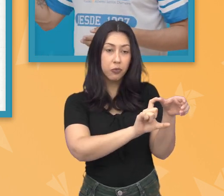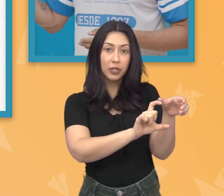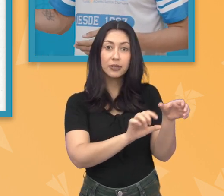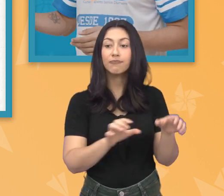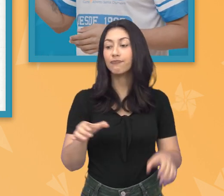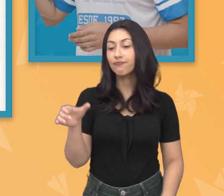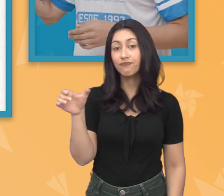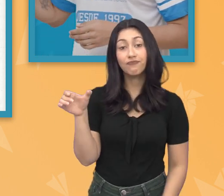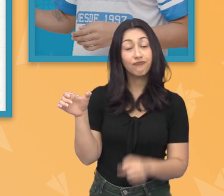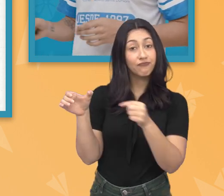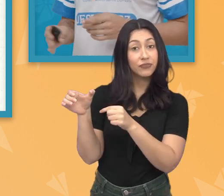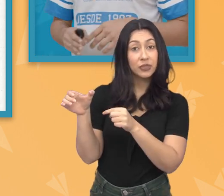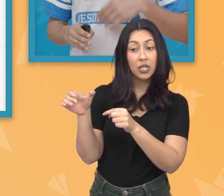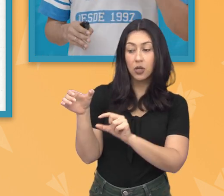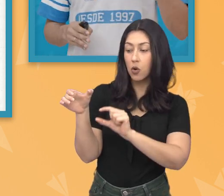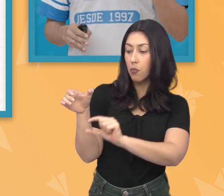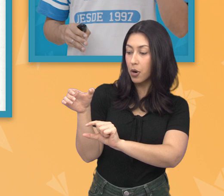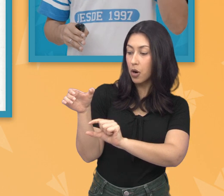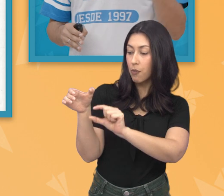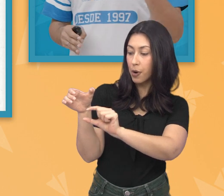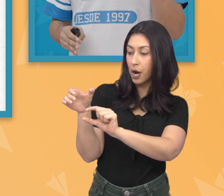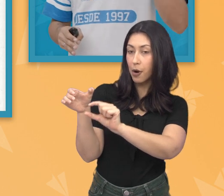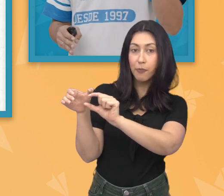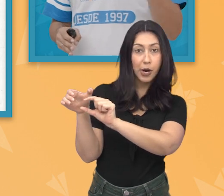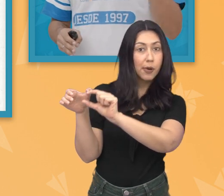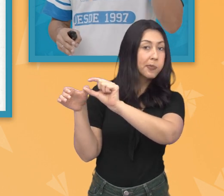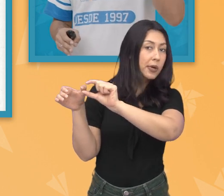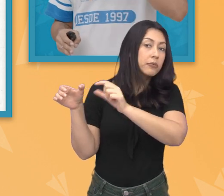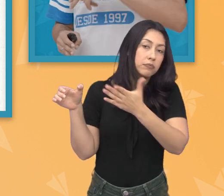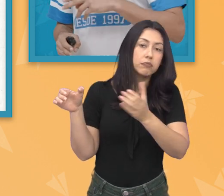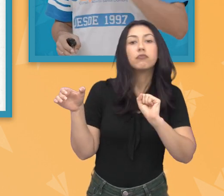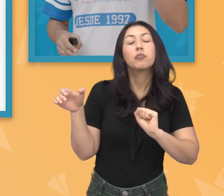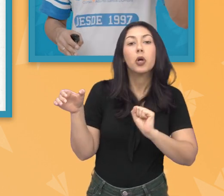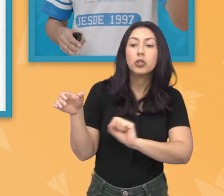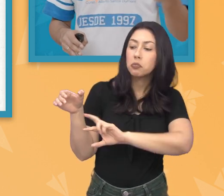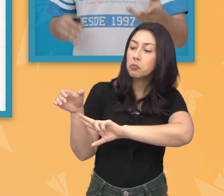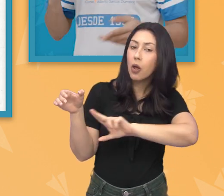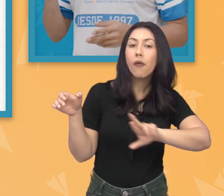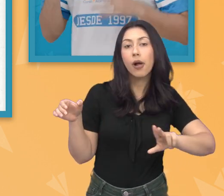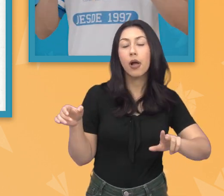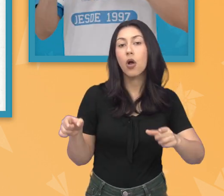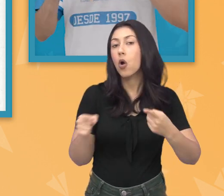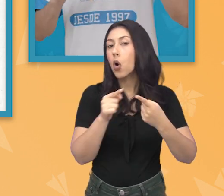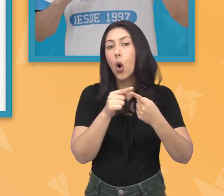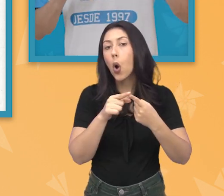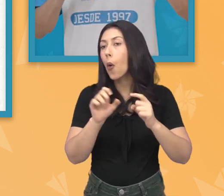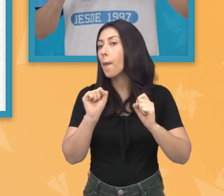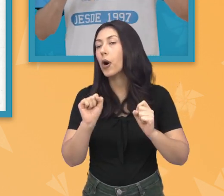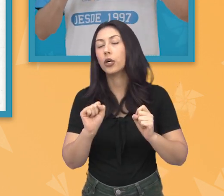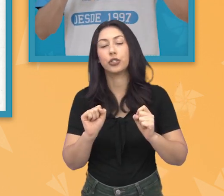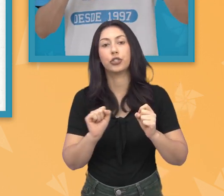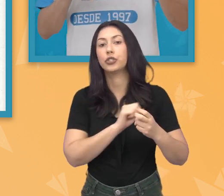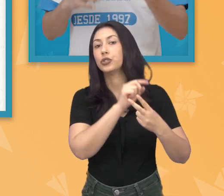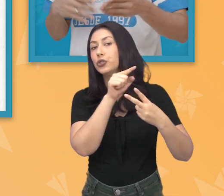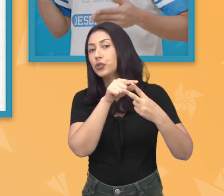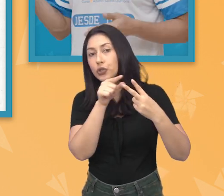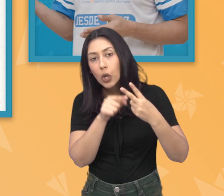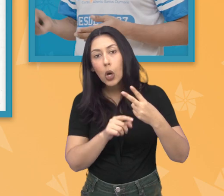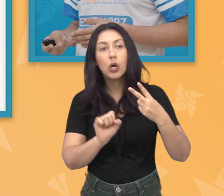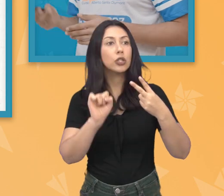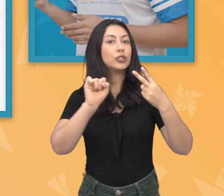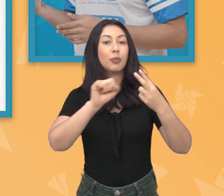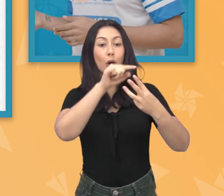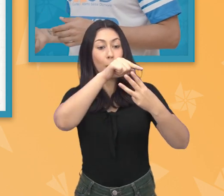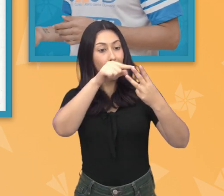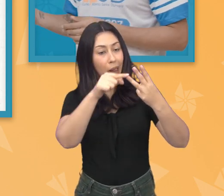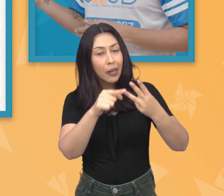sistemas heterogêneos, onde temos a partir de duas fases, temos o bifásico, três fases, o trifásico e 4 fases ou mais, o que a